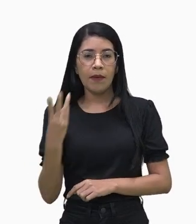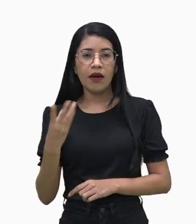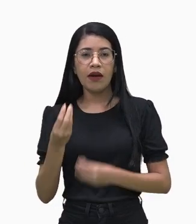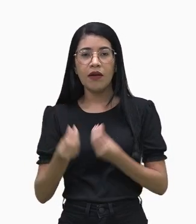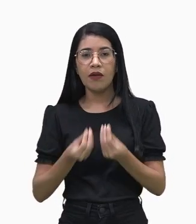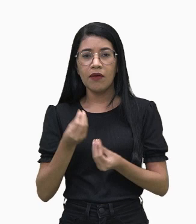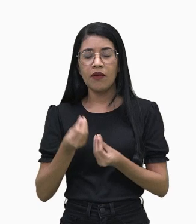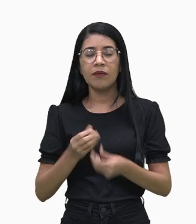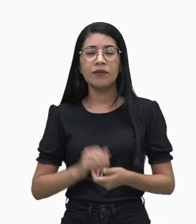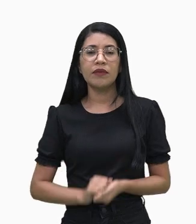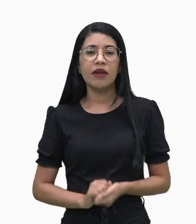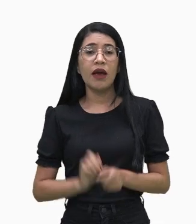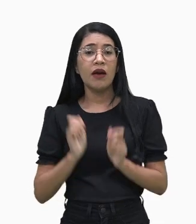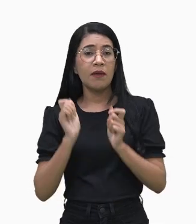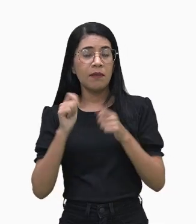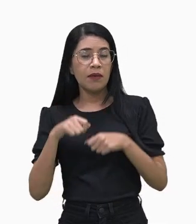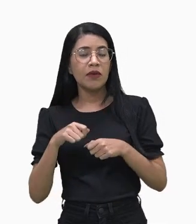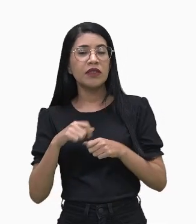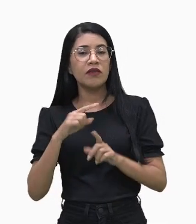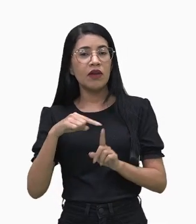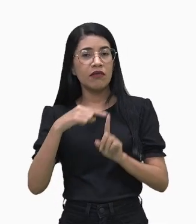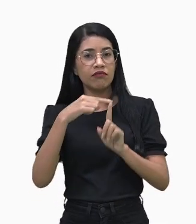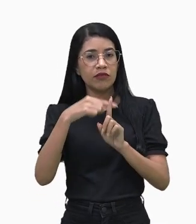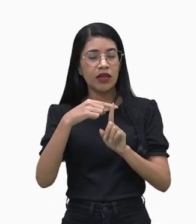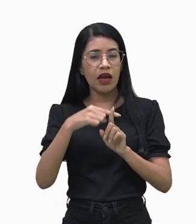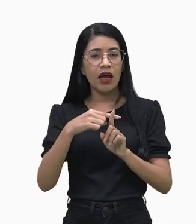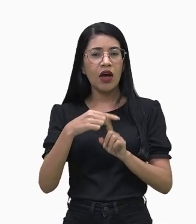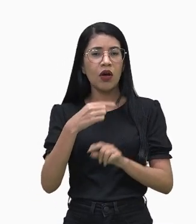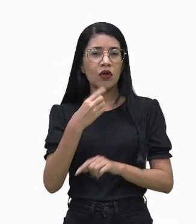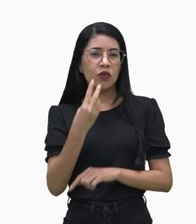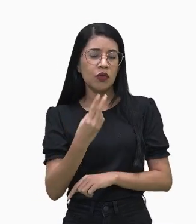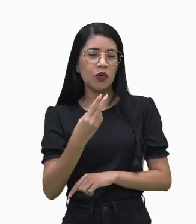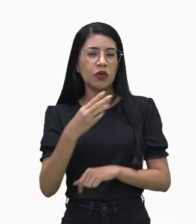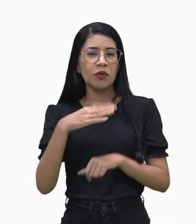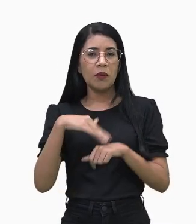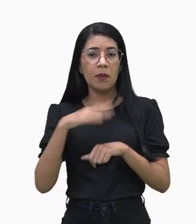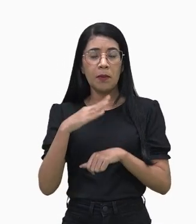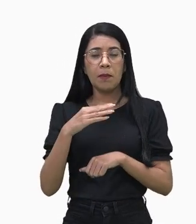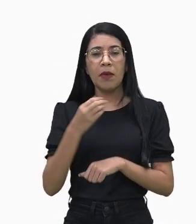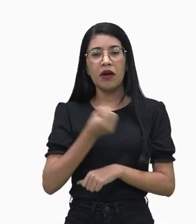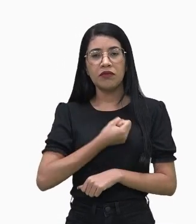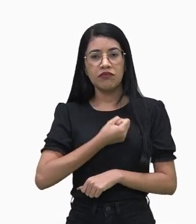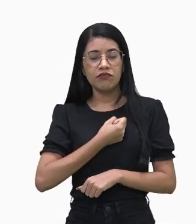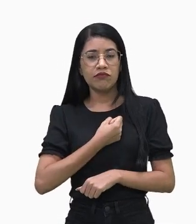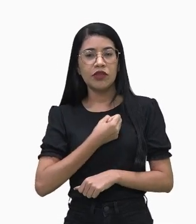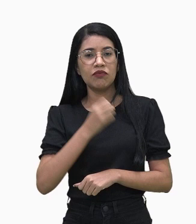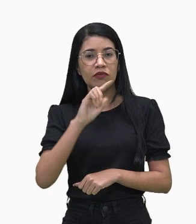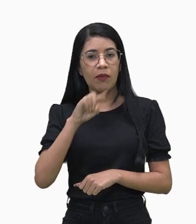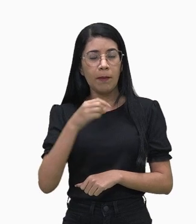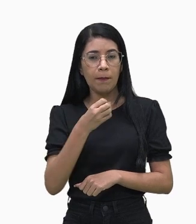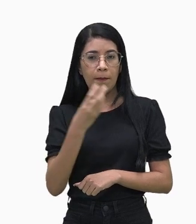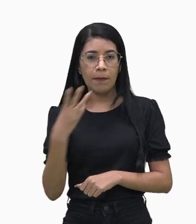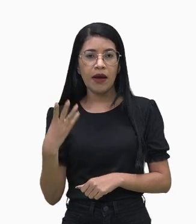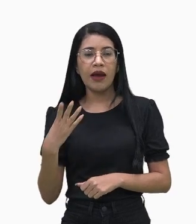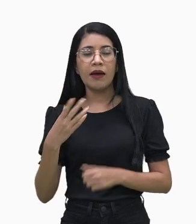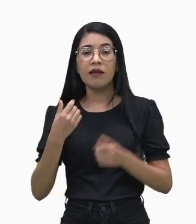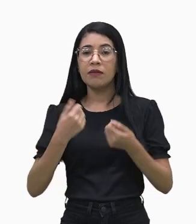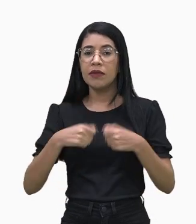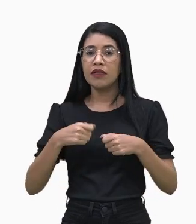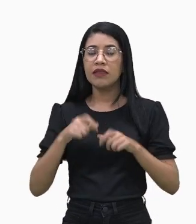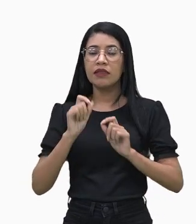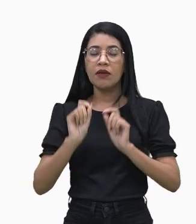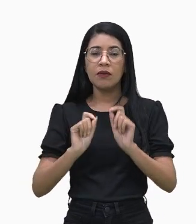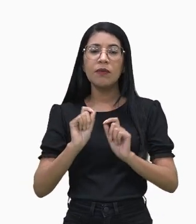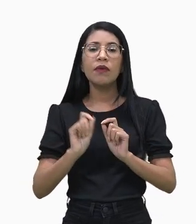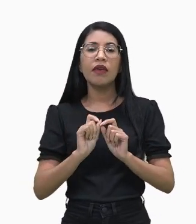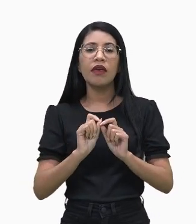Para adicionarmos, certo? Dois ou mais números decimais, é preciso